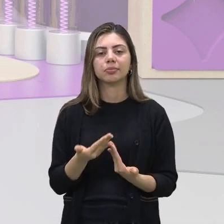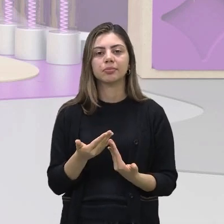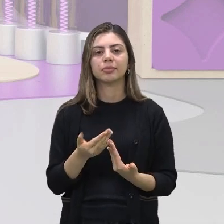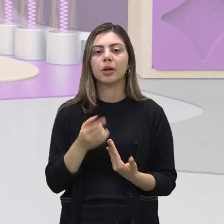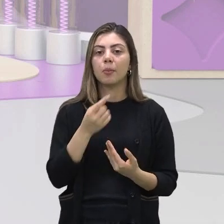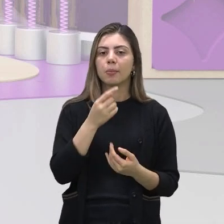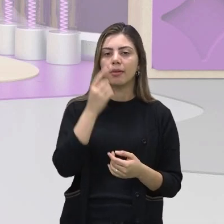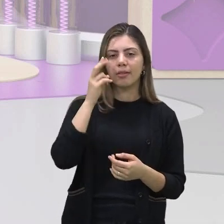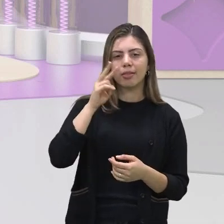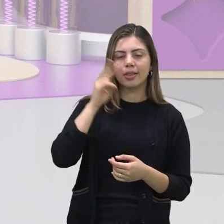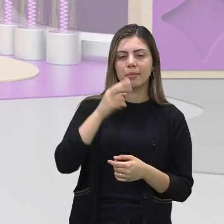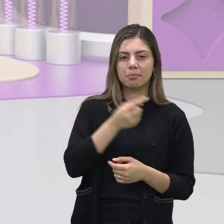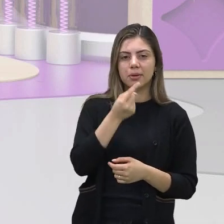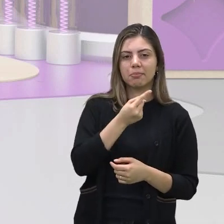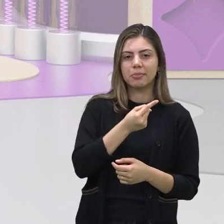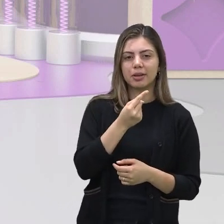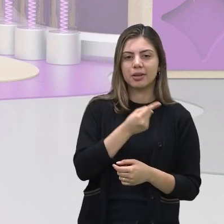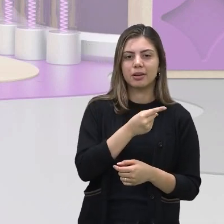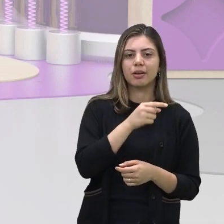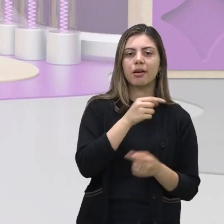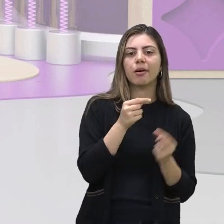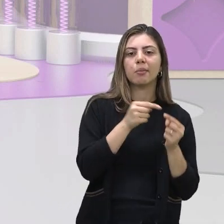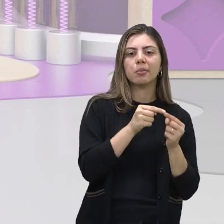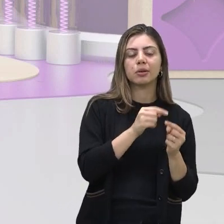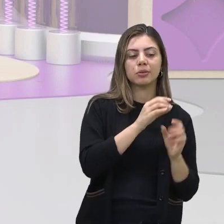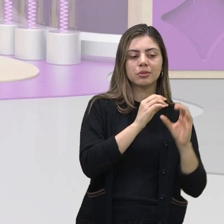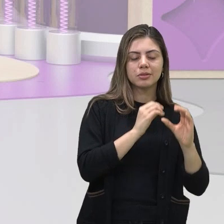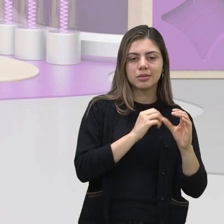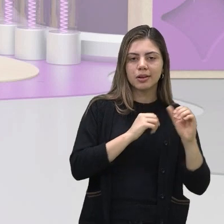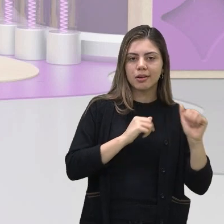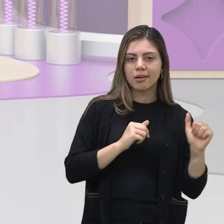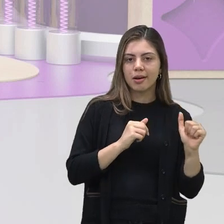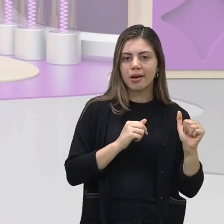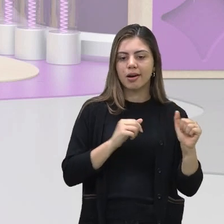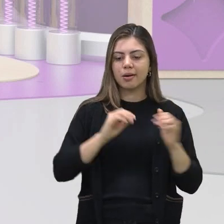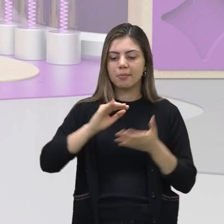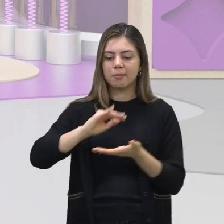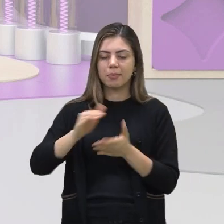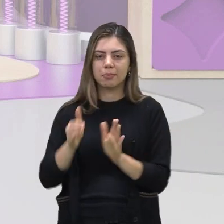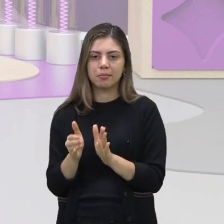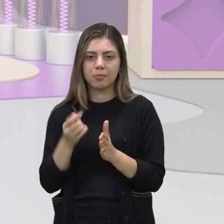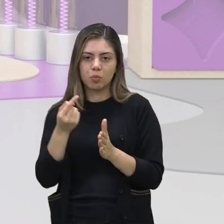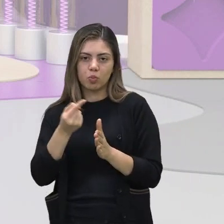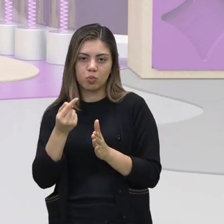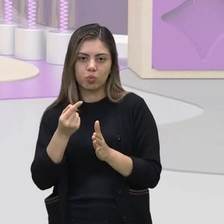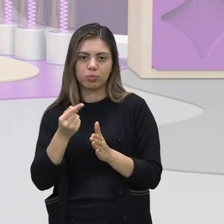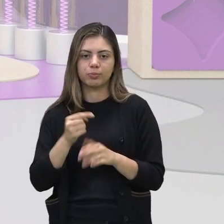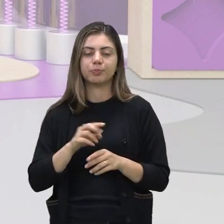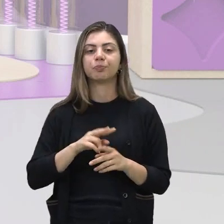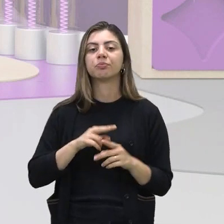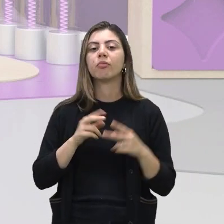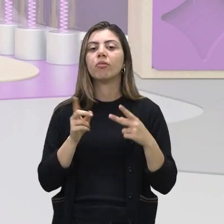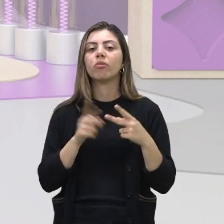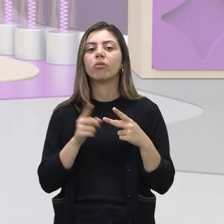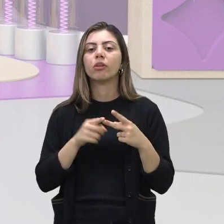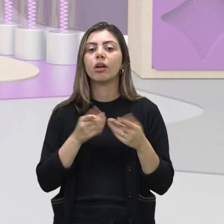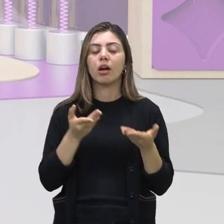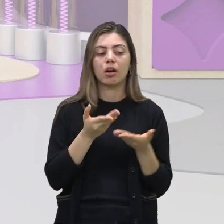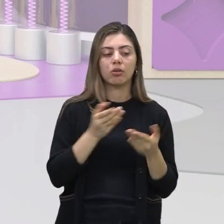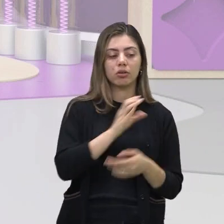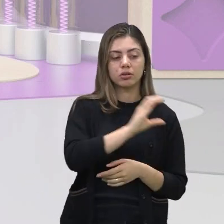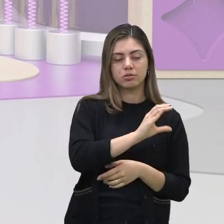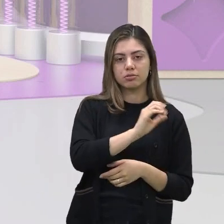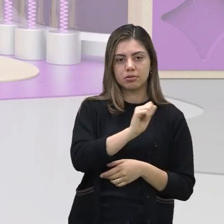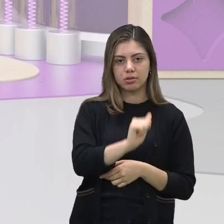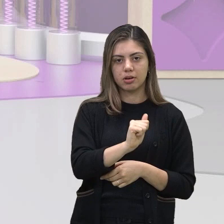na primeira, a cara e a face 1 do dado. Na segunda, cara,